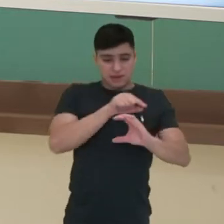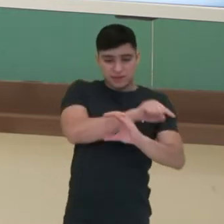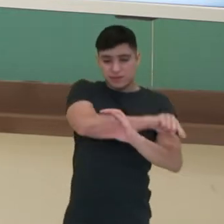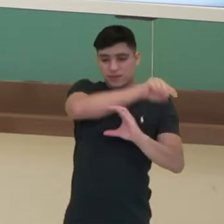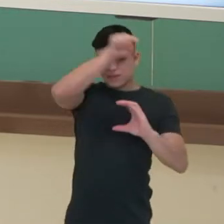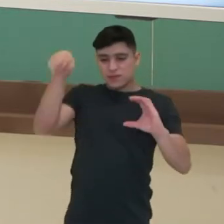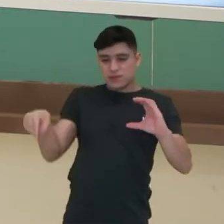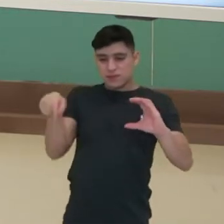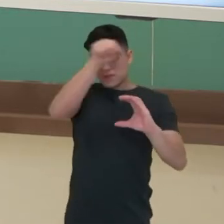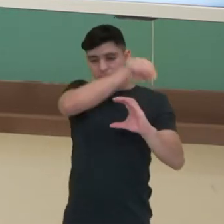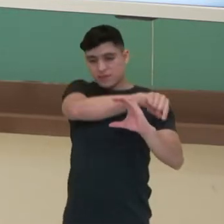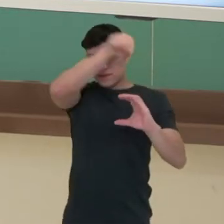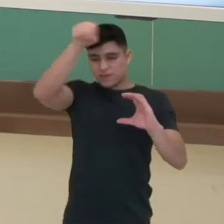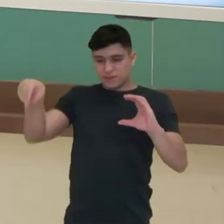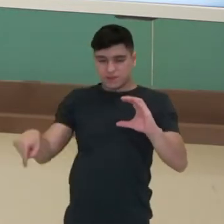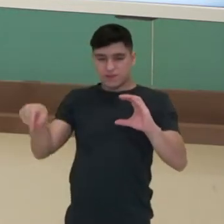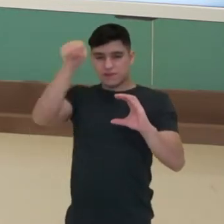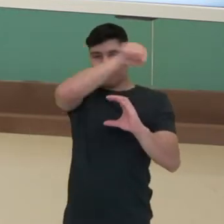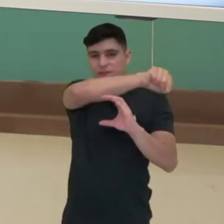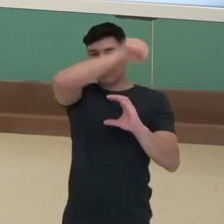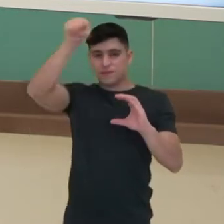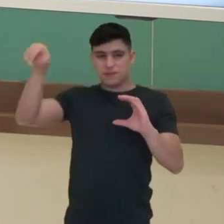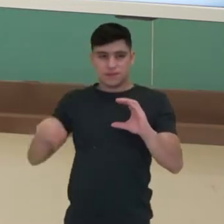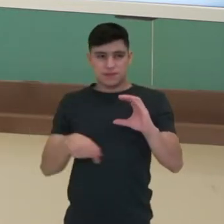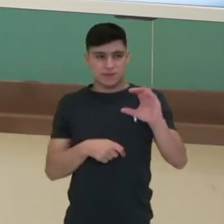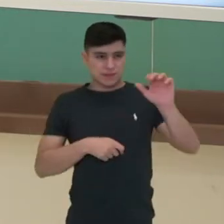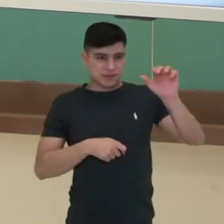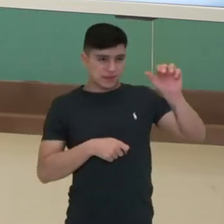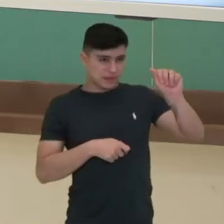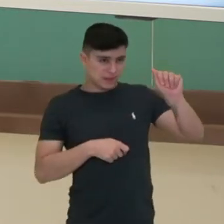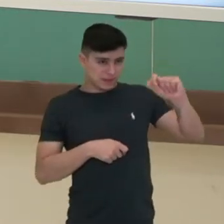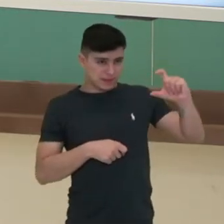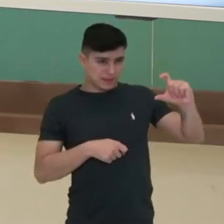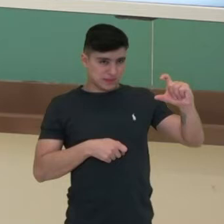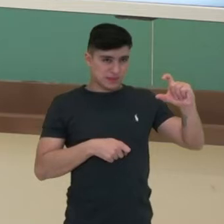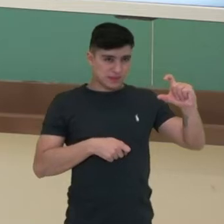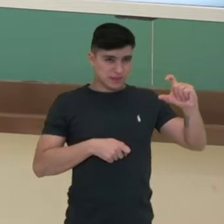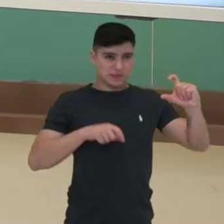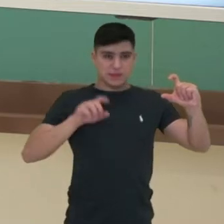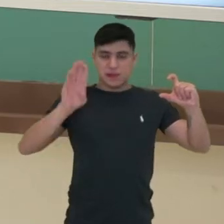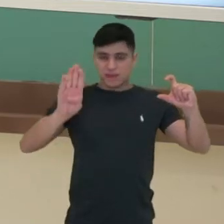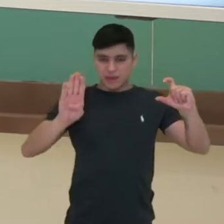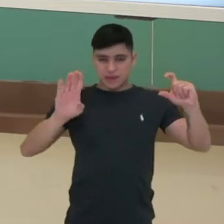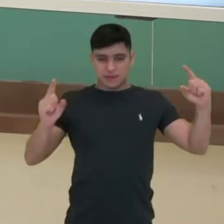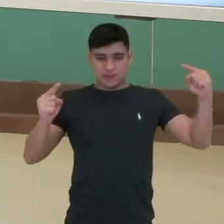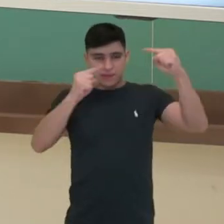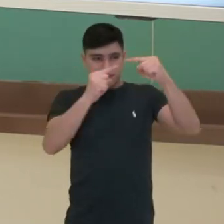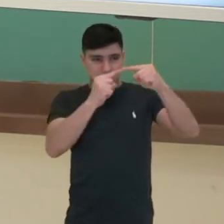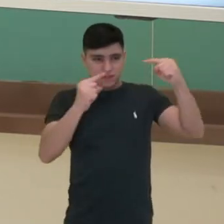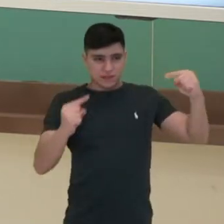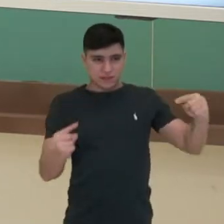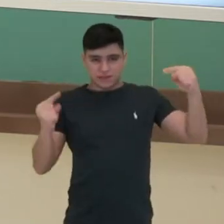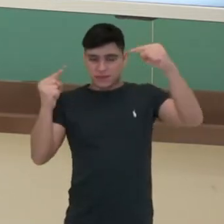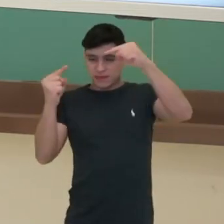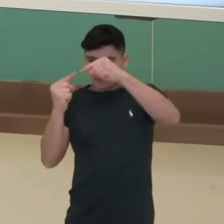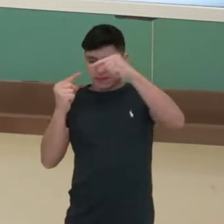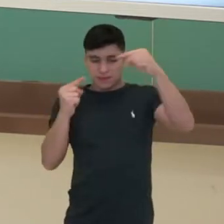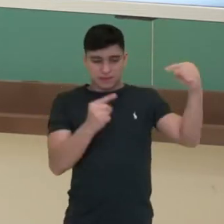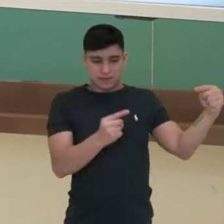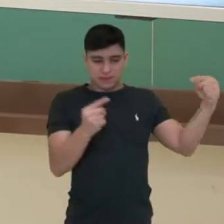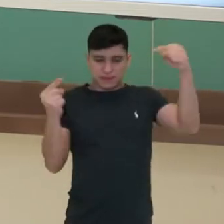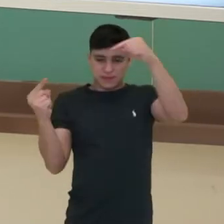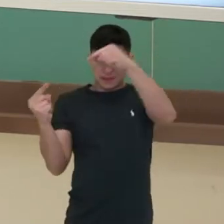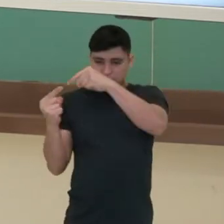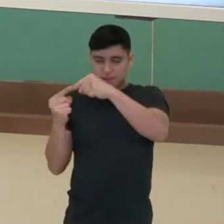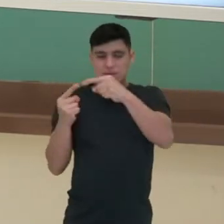analisar quais são os gametas formados a partir dali. Então, pega a primeira letra do A com a primeira do B, primeira do A com a segunda do B, segunda com a